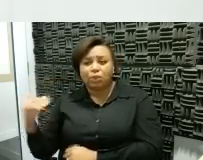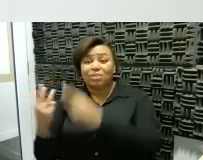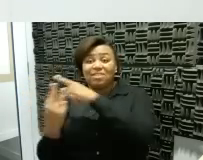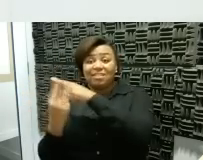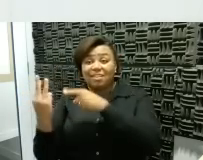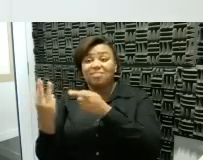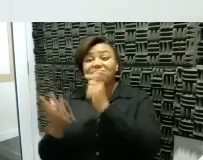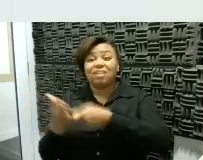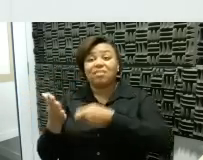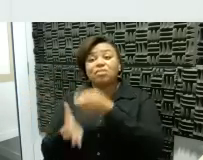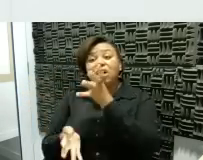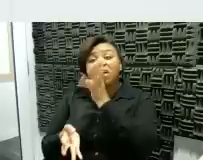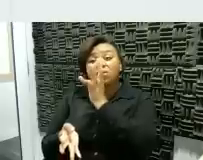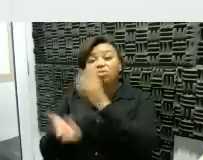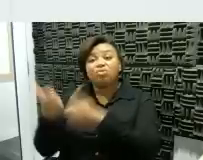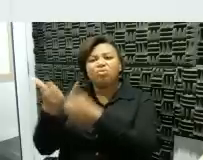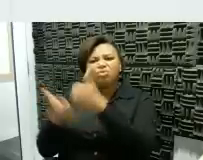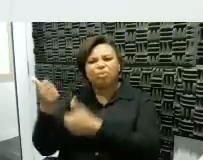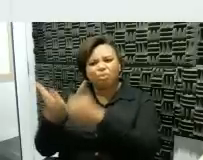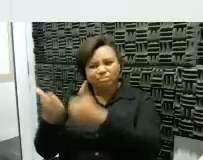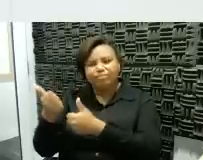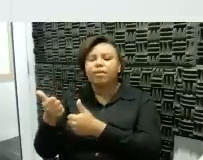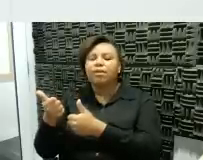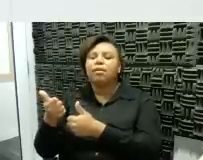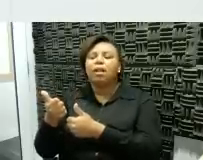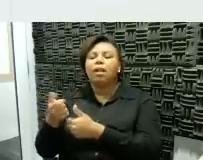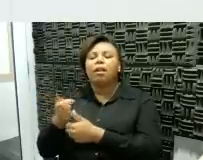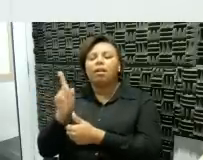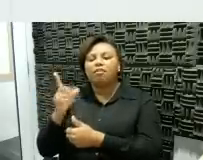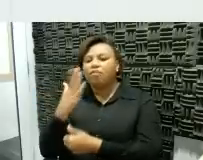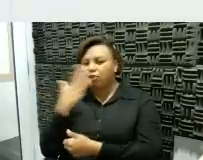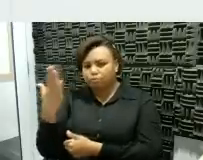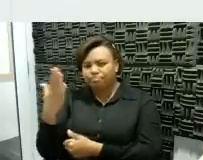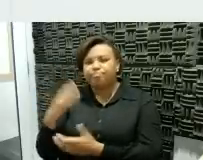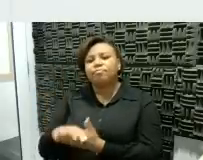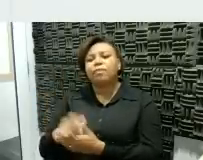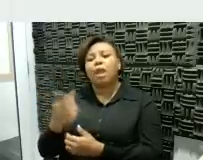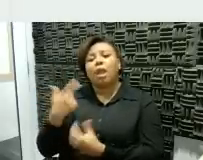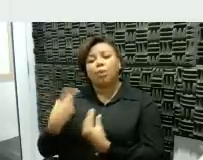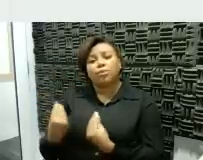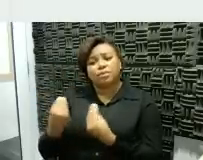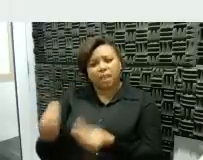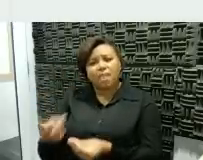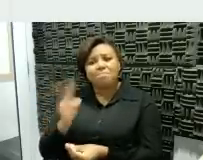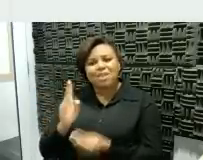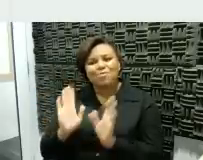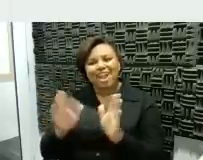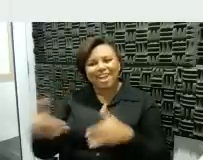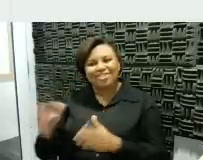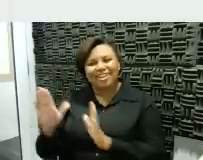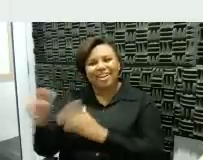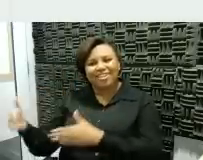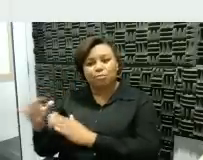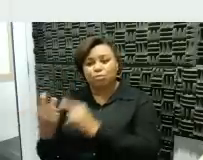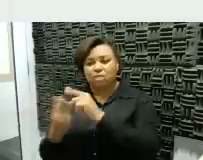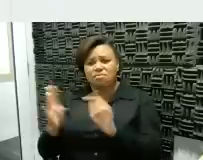acho lá lá na frente eu dei a mesmo cachote para cada um deles o menino baixinho não chegou